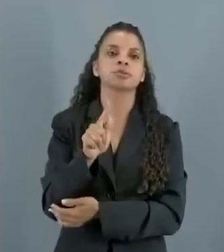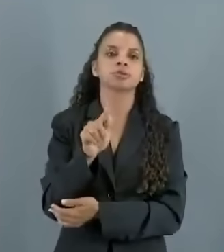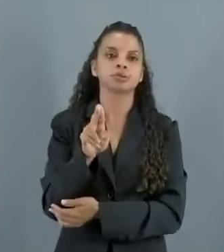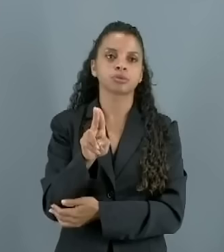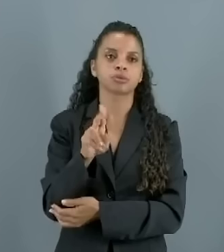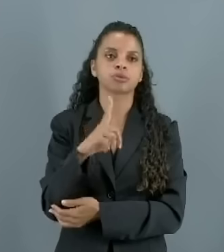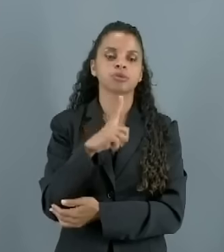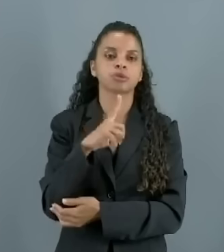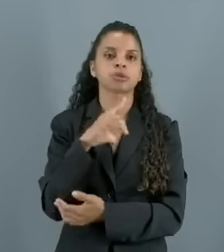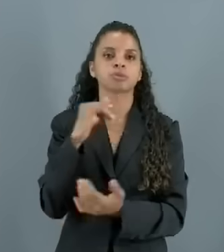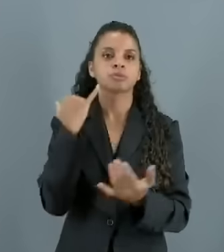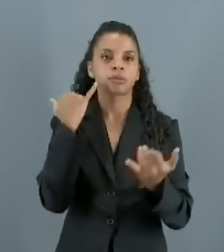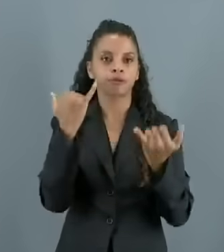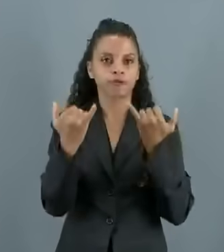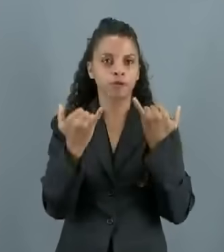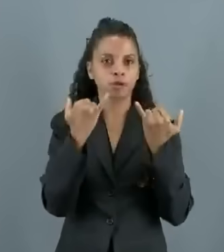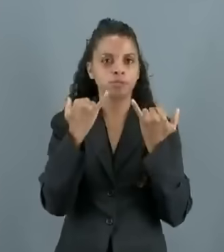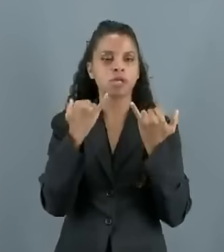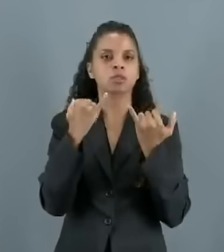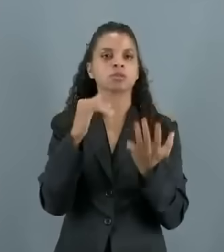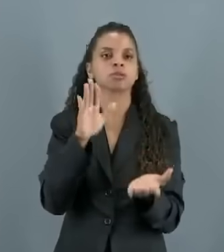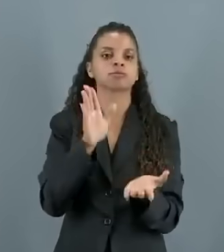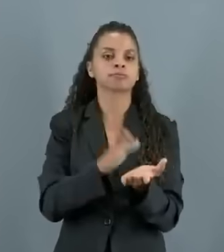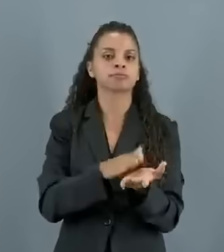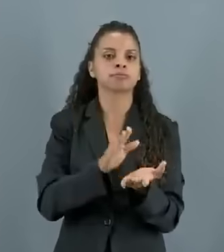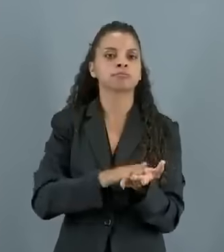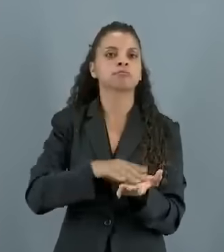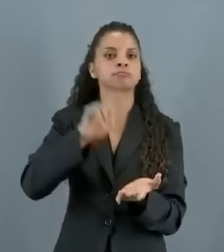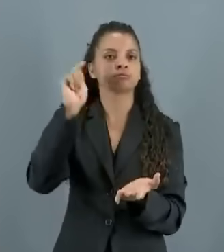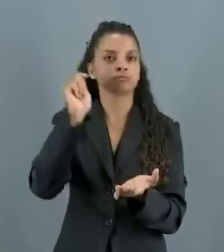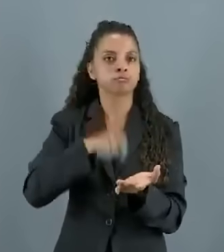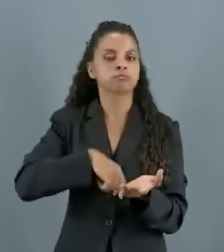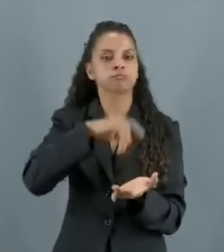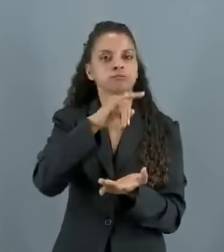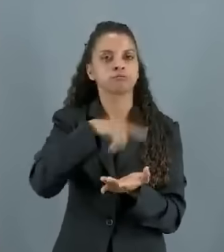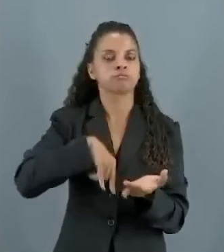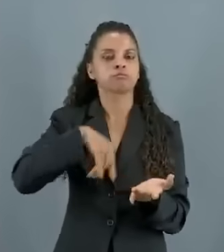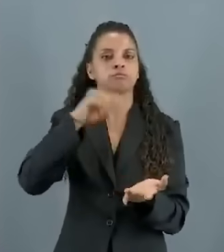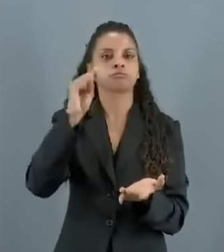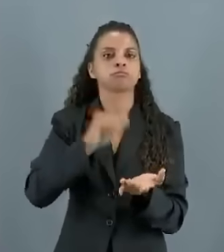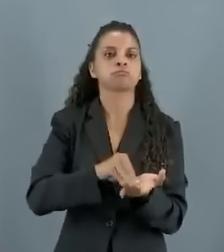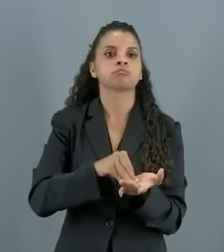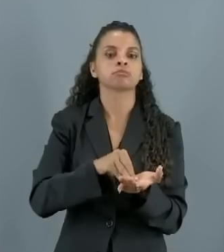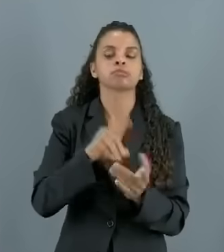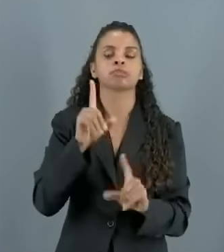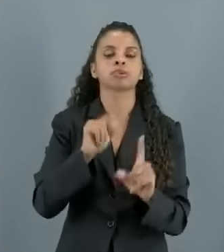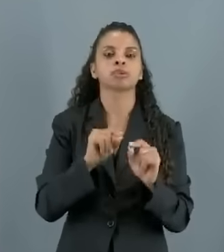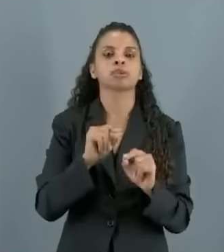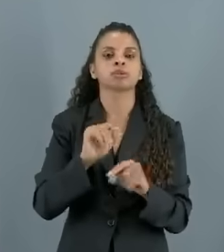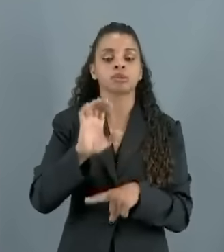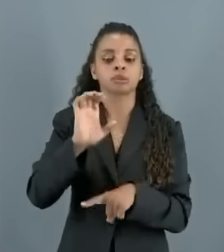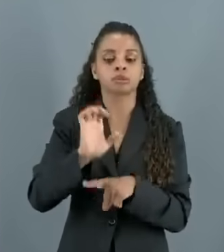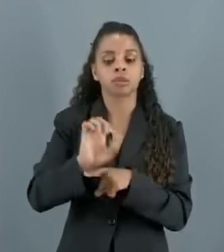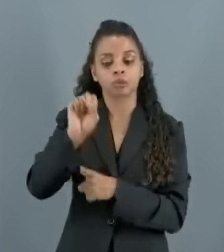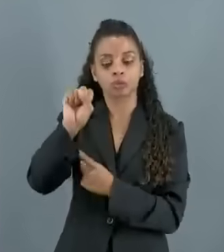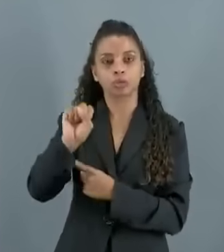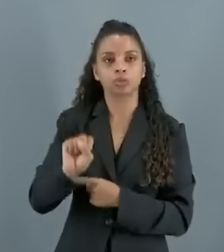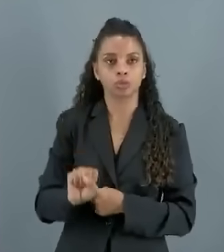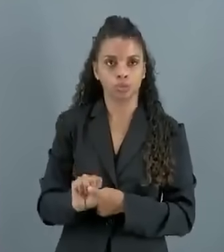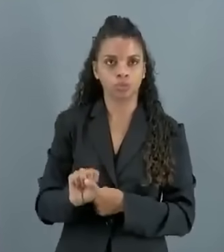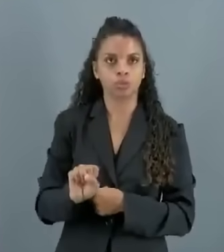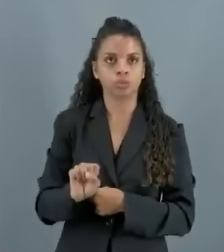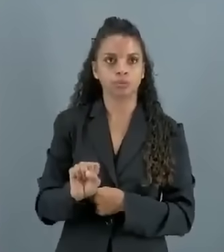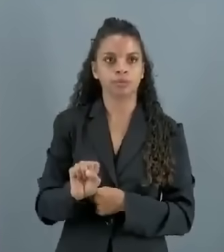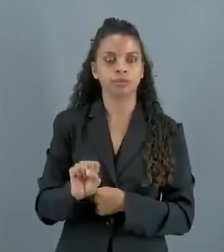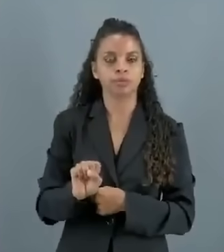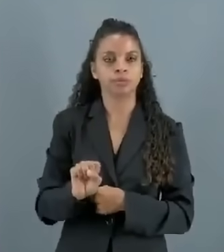informações sacramentadas, documentadas, de que estados do sul do país, isso dito por procuradores